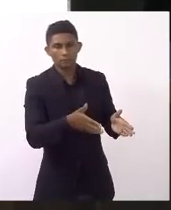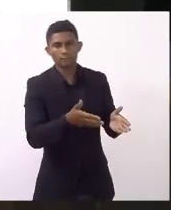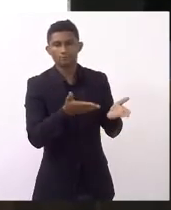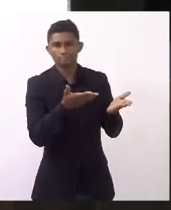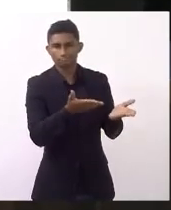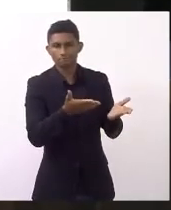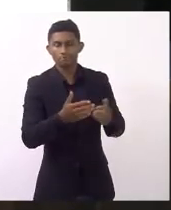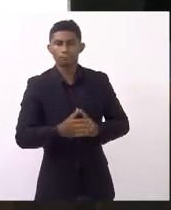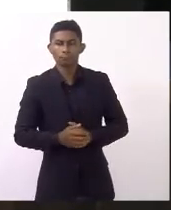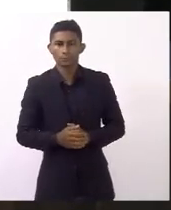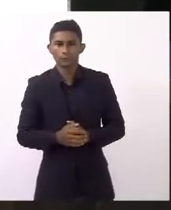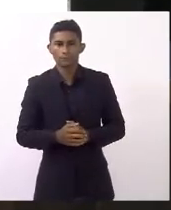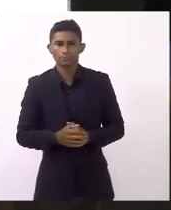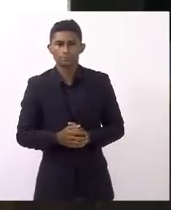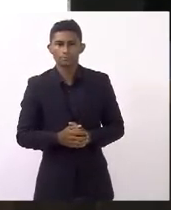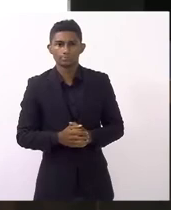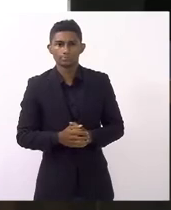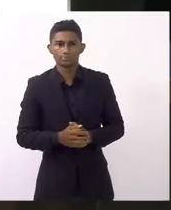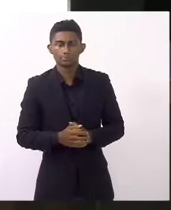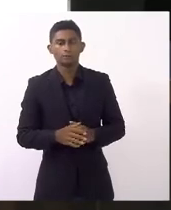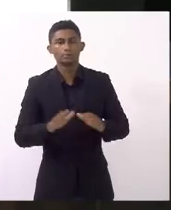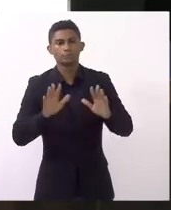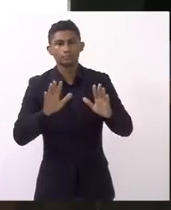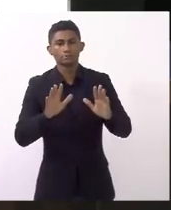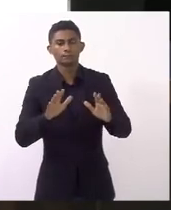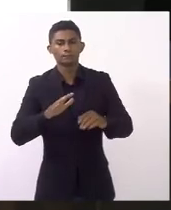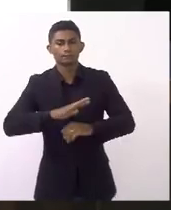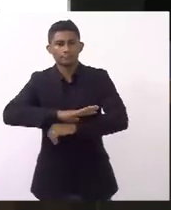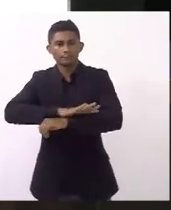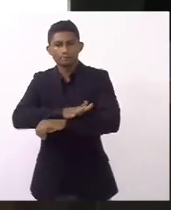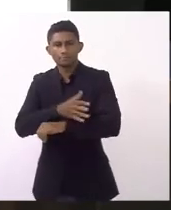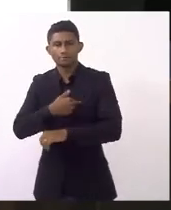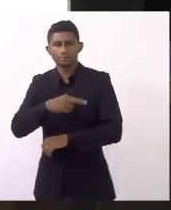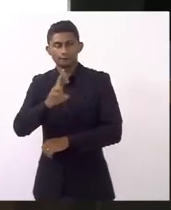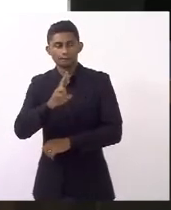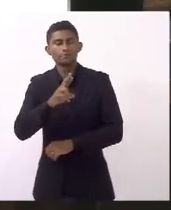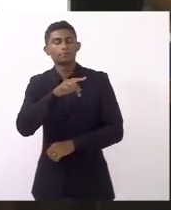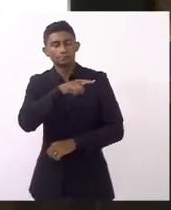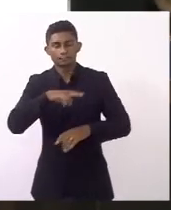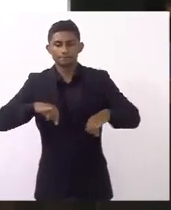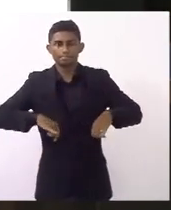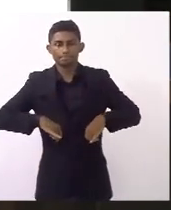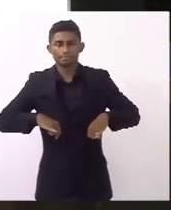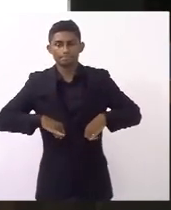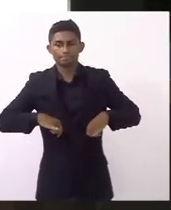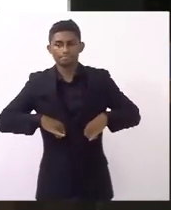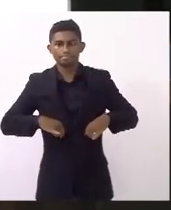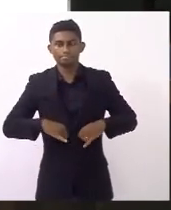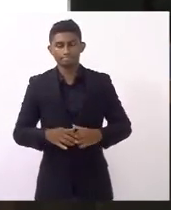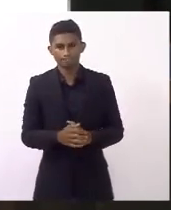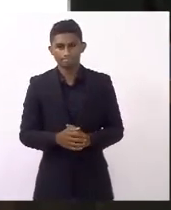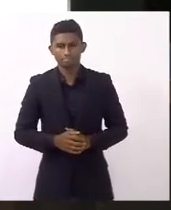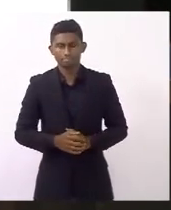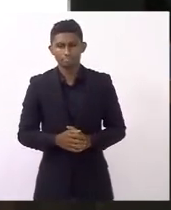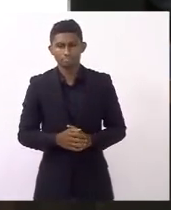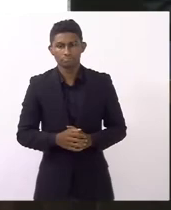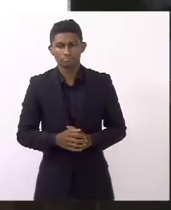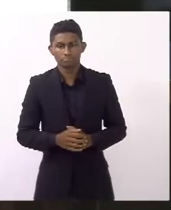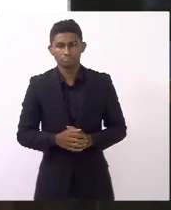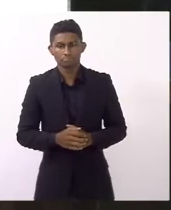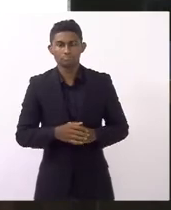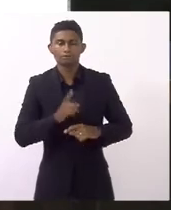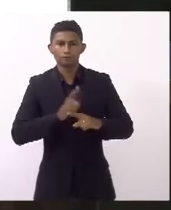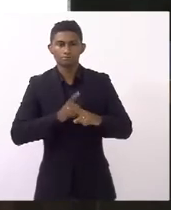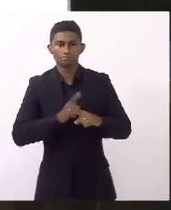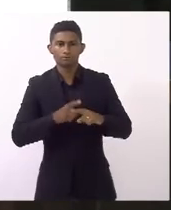seu filho e teve aí marcado o racismo religioso diante dos rituais da